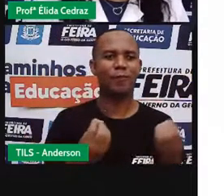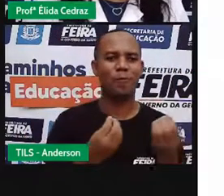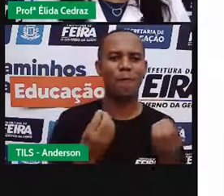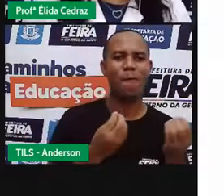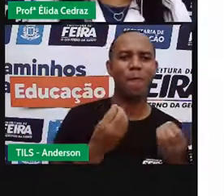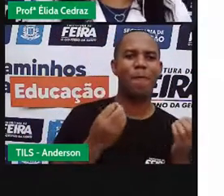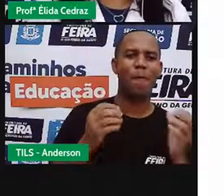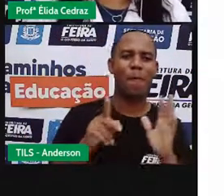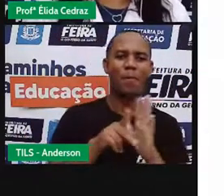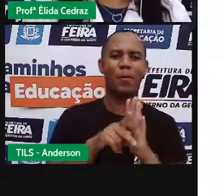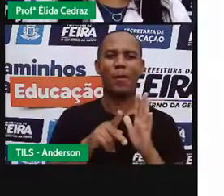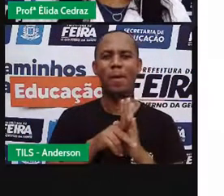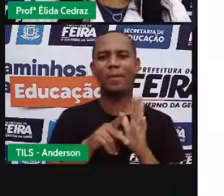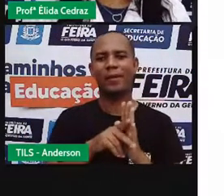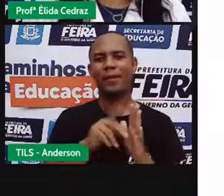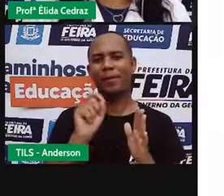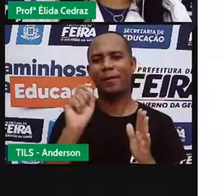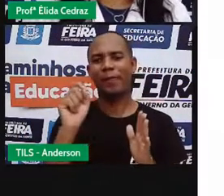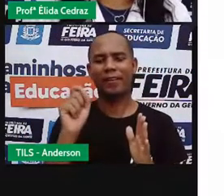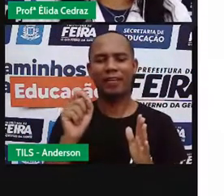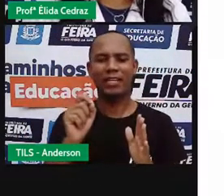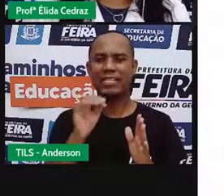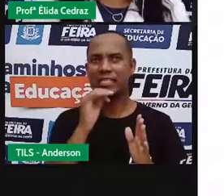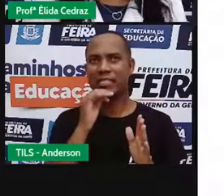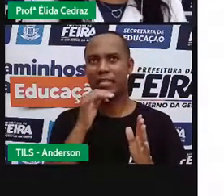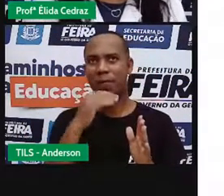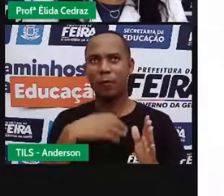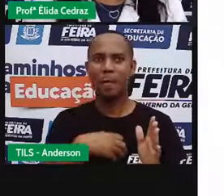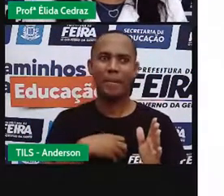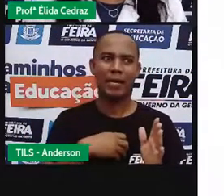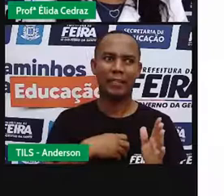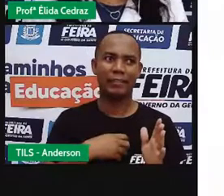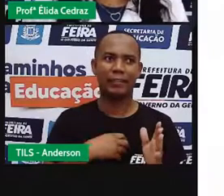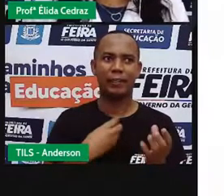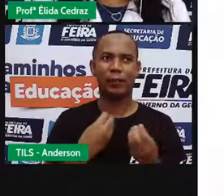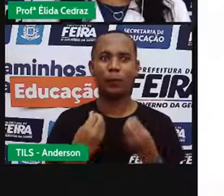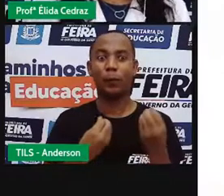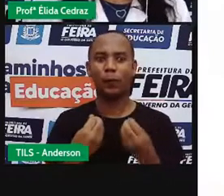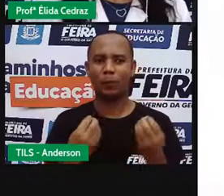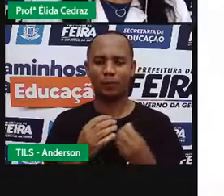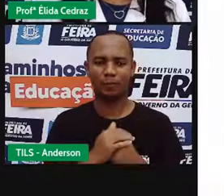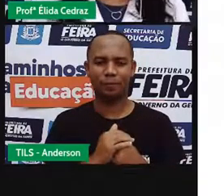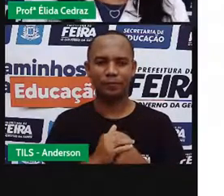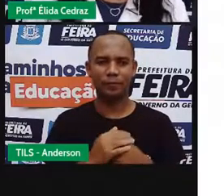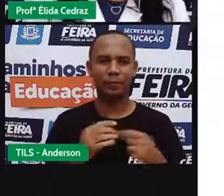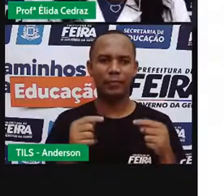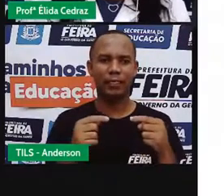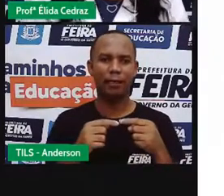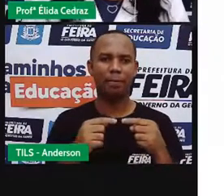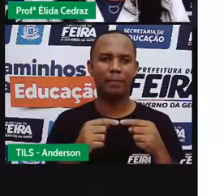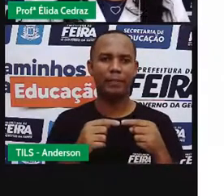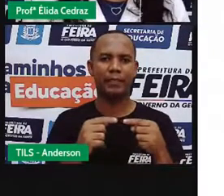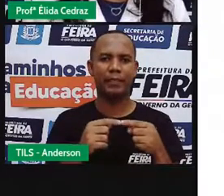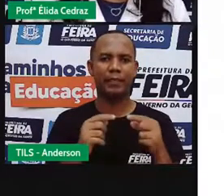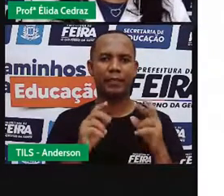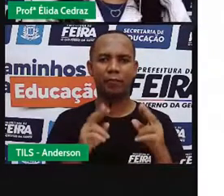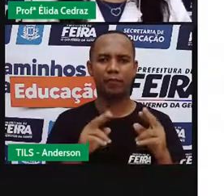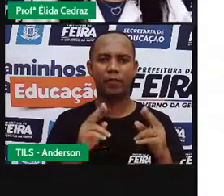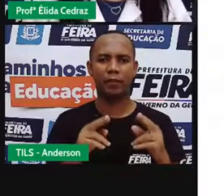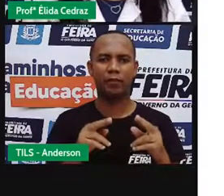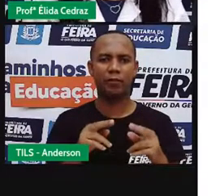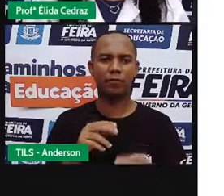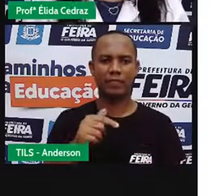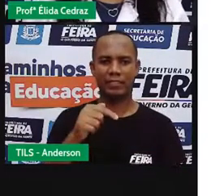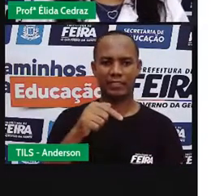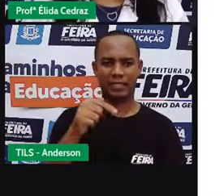baiana. Pro, o que é uma festa cívico-popular? Uma festa cívica é como o 7 de setembro,